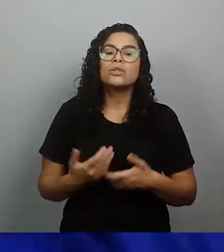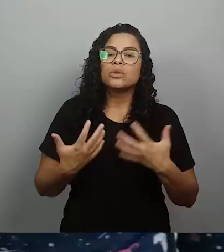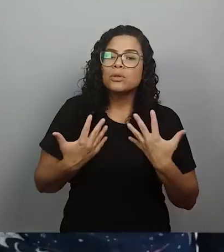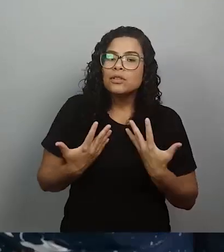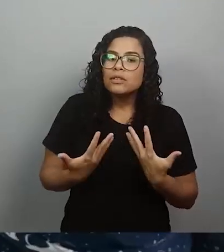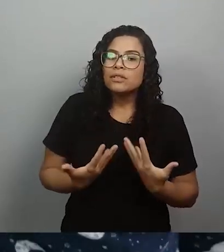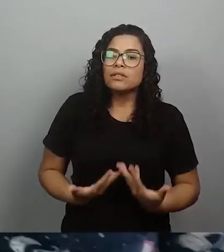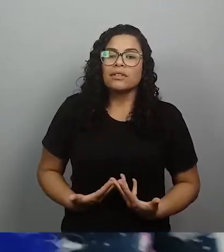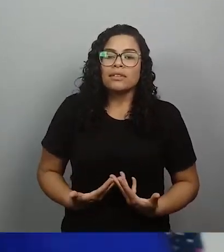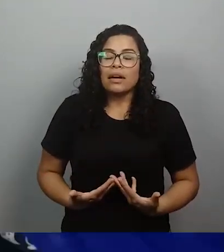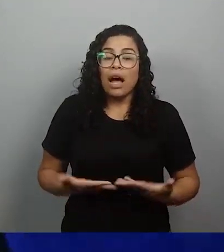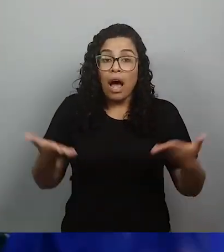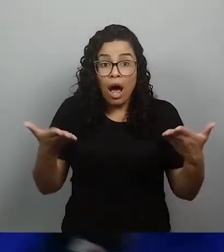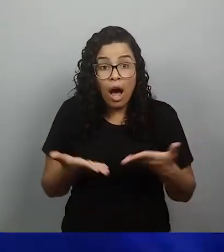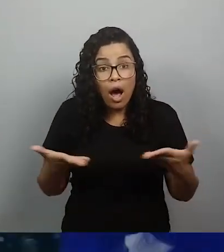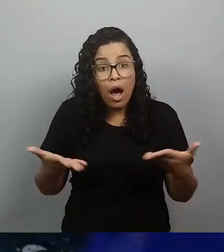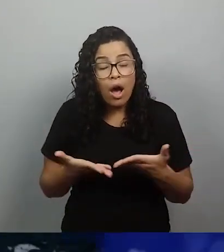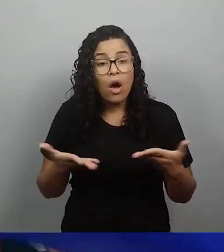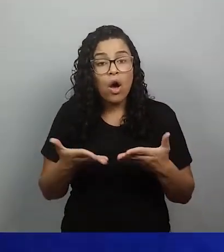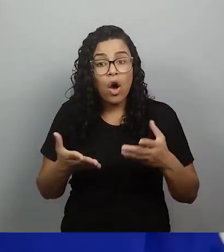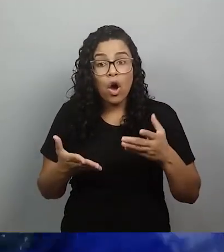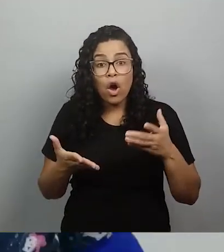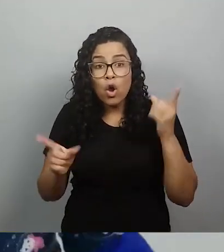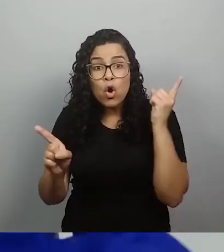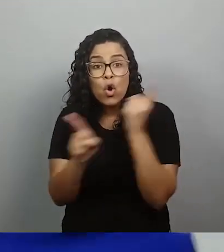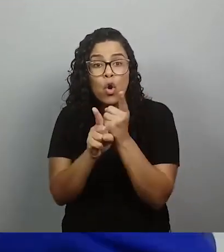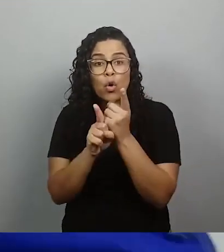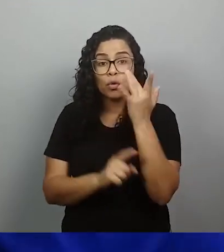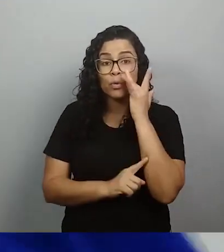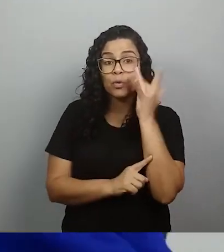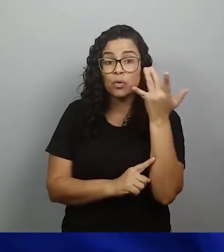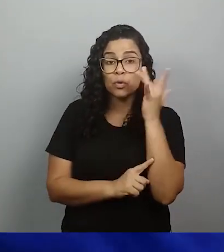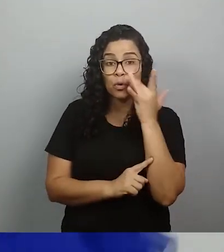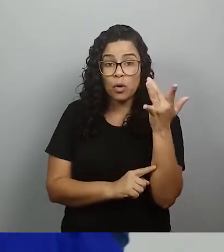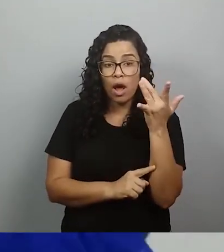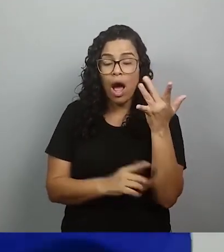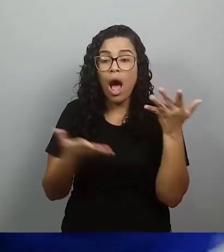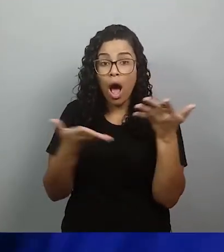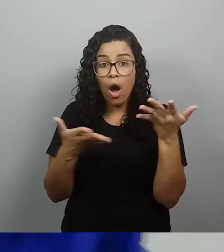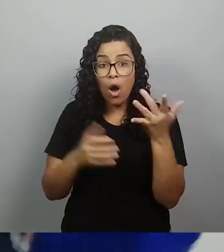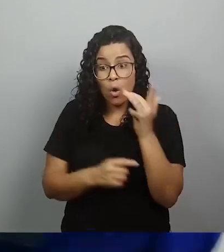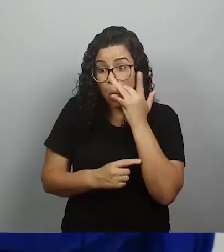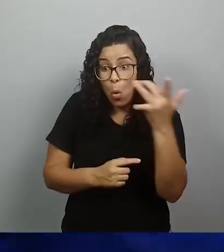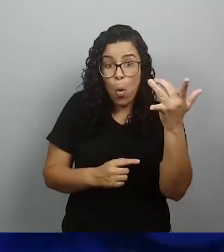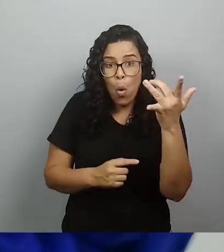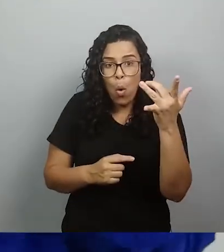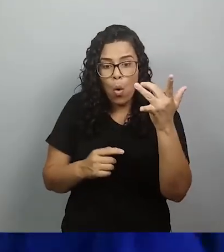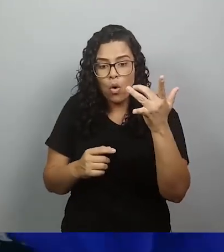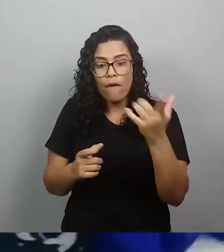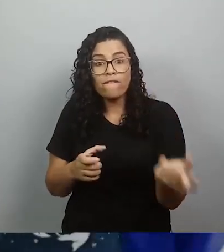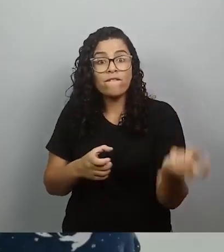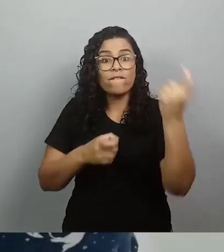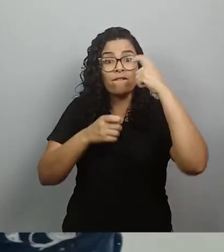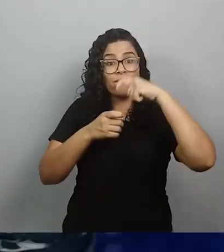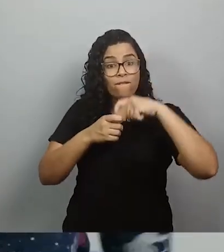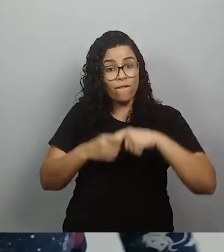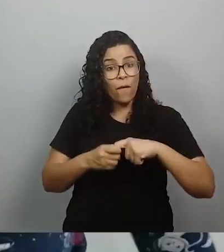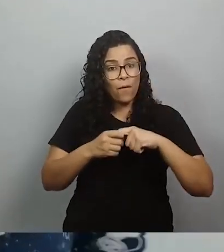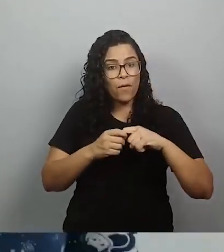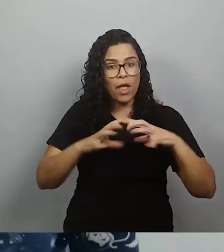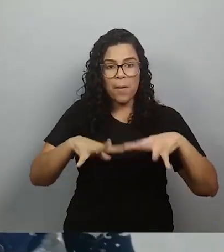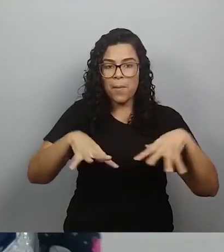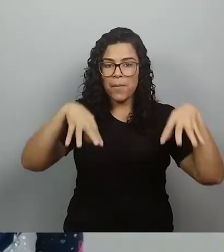Achamos o tesouro. Finalmente a gente vai voltar finalmente a gente vai poder voltar pro